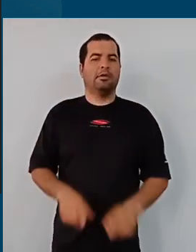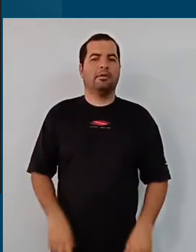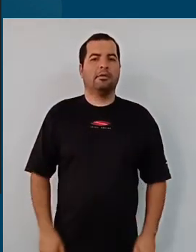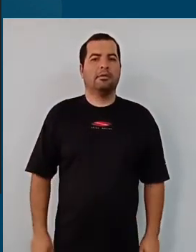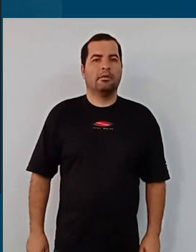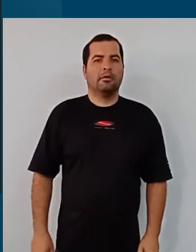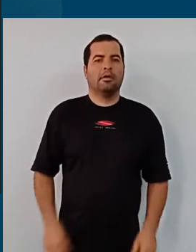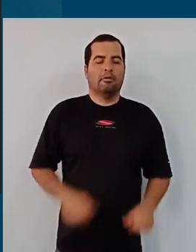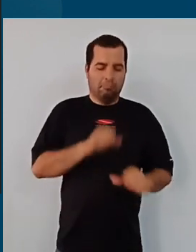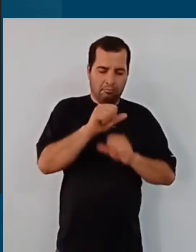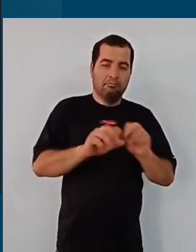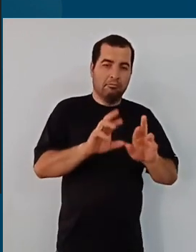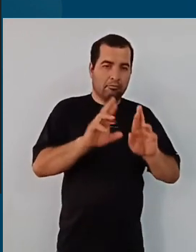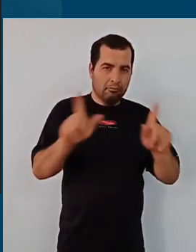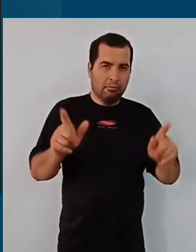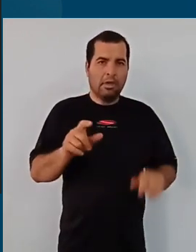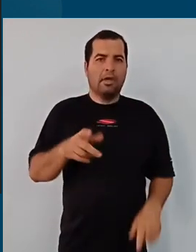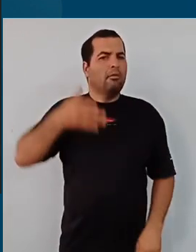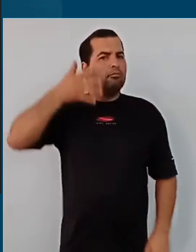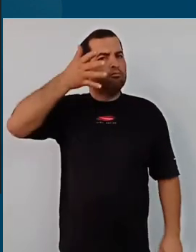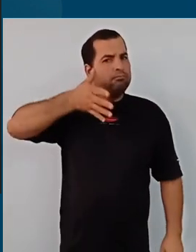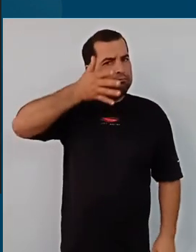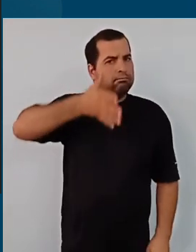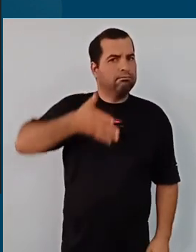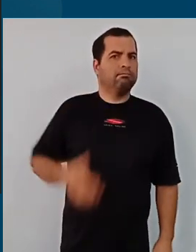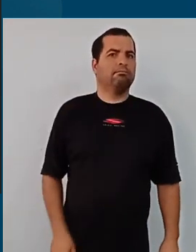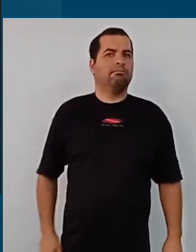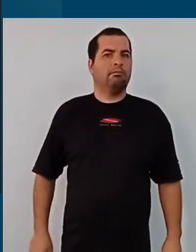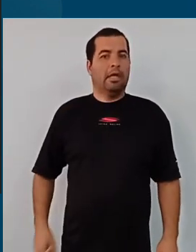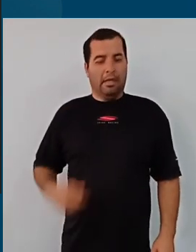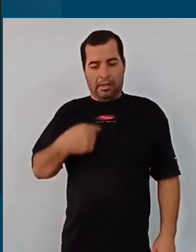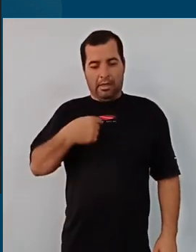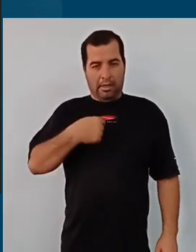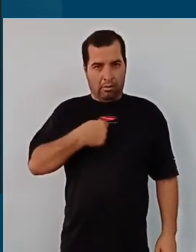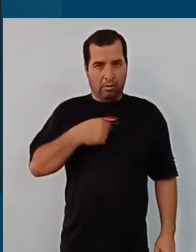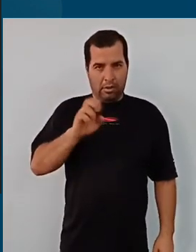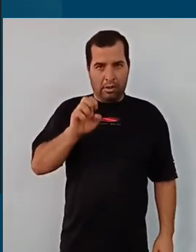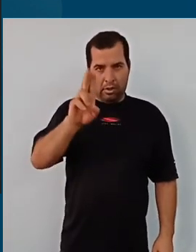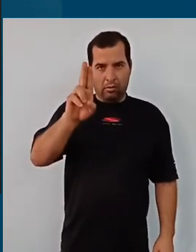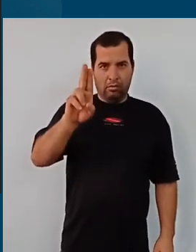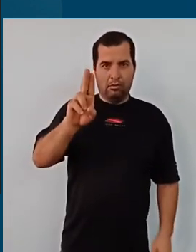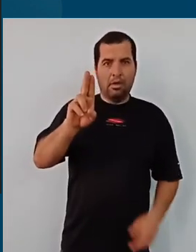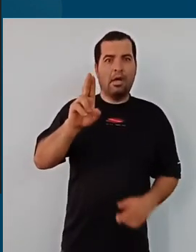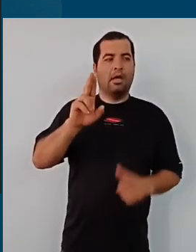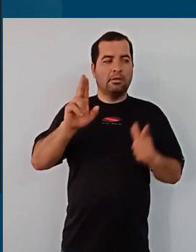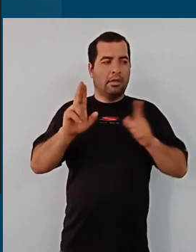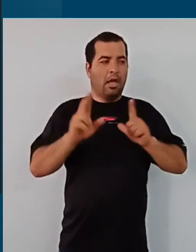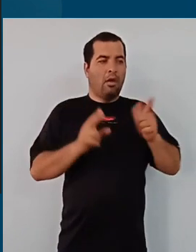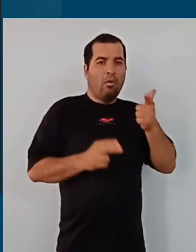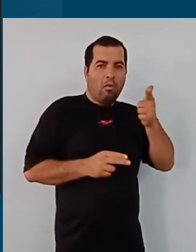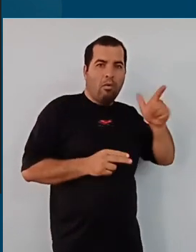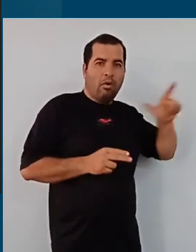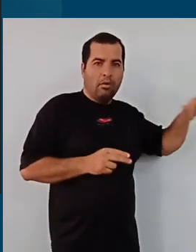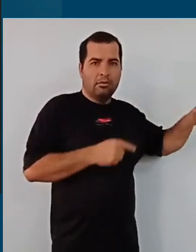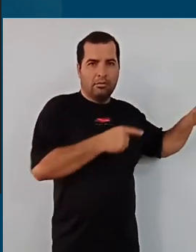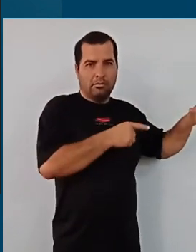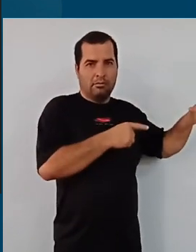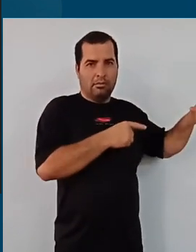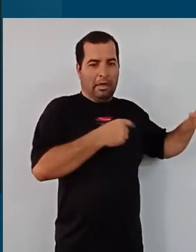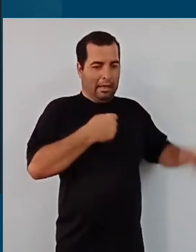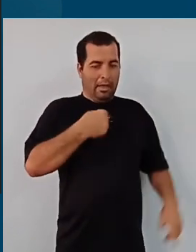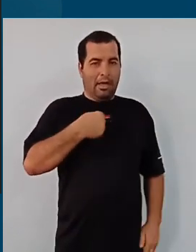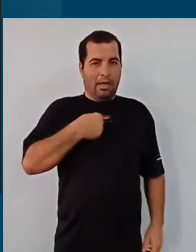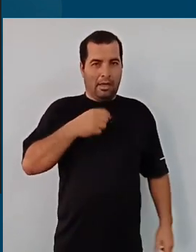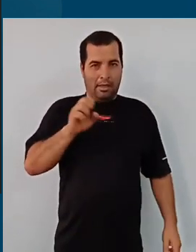uma mudança de discurso. Para além do eu, aparece o outro, aparece o